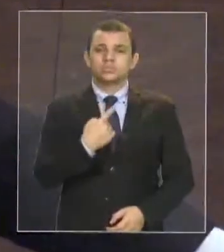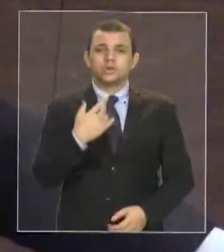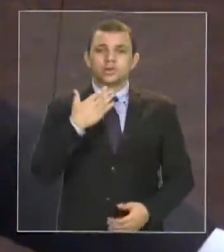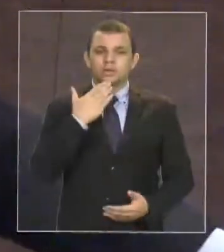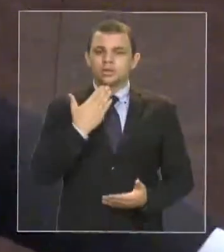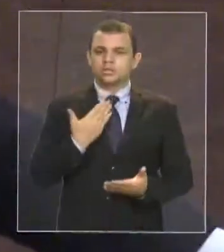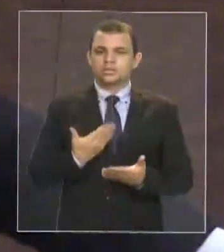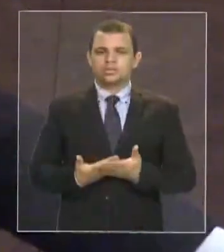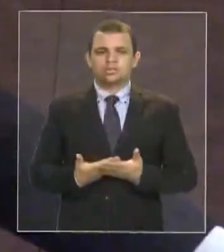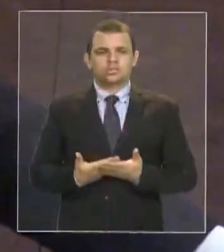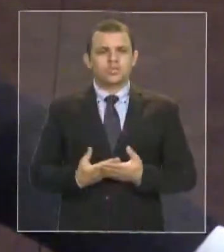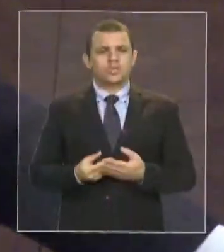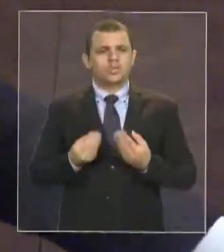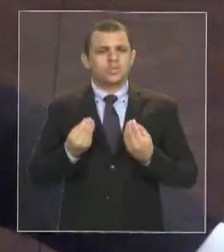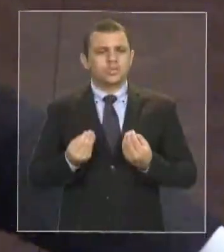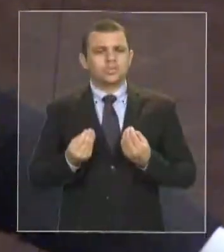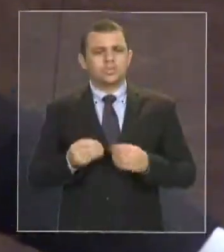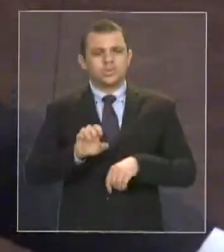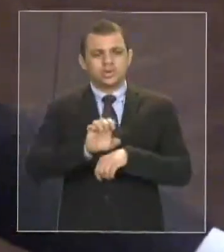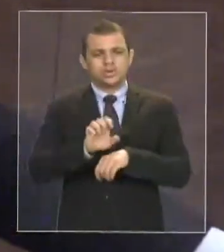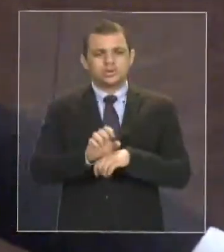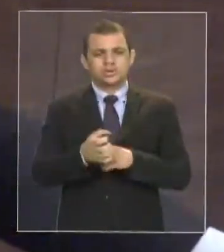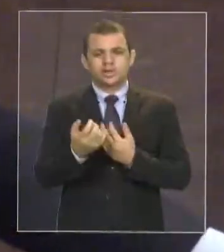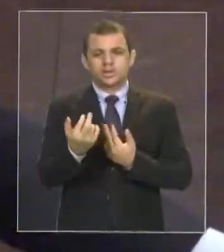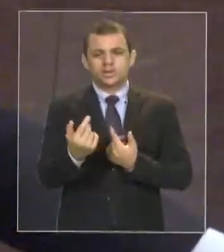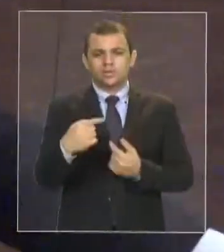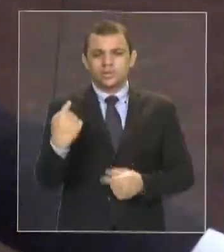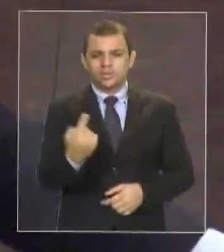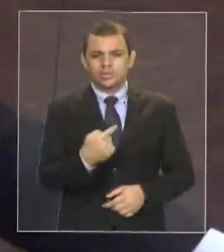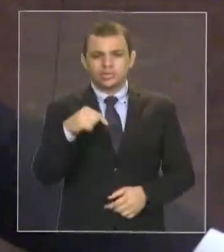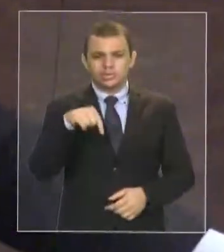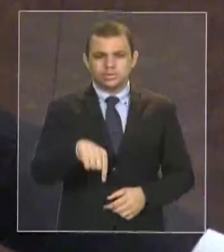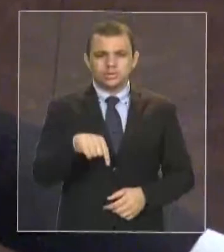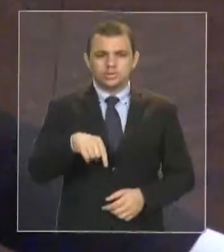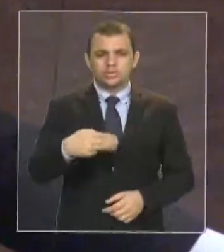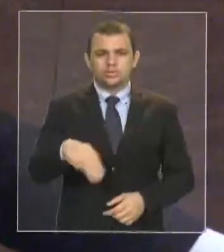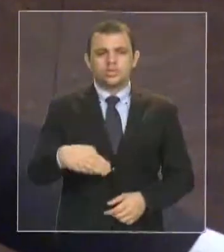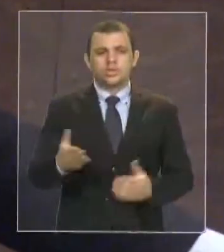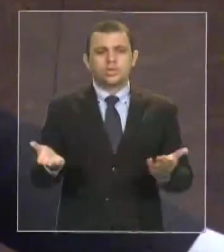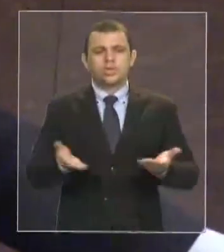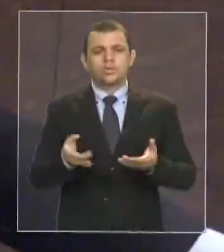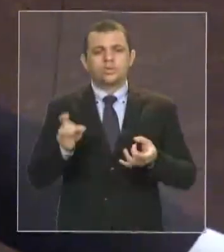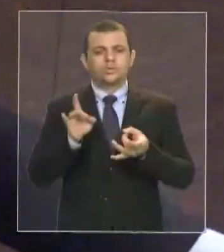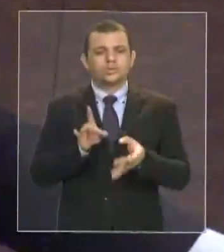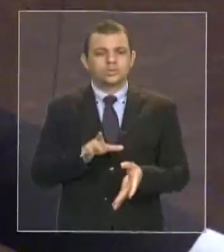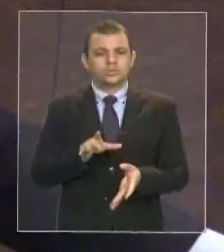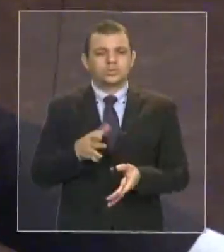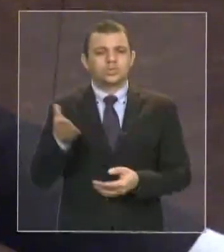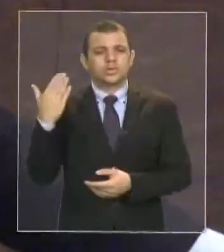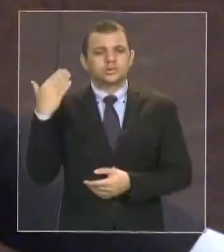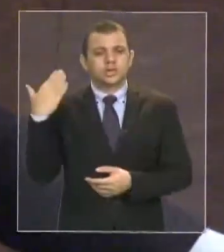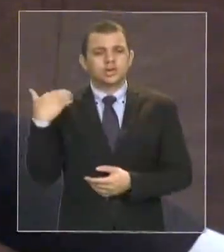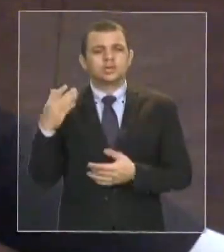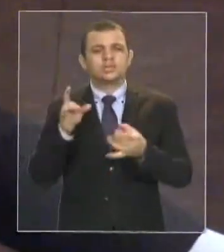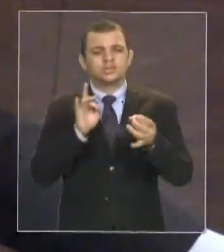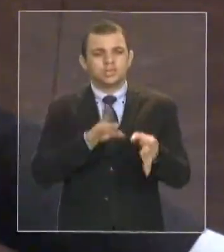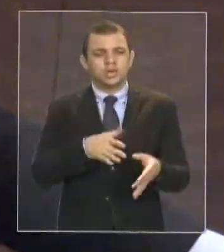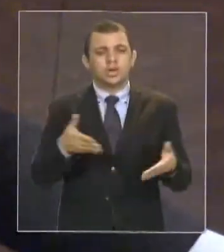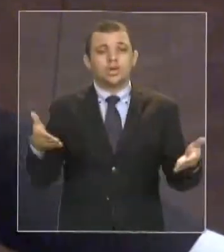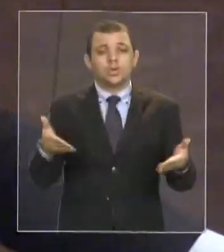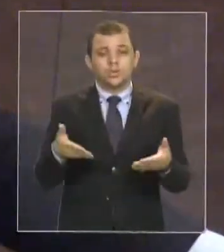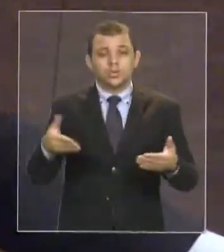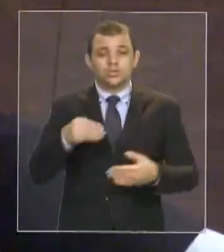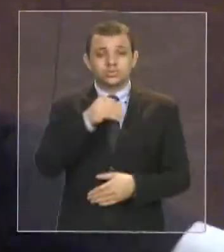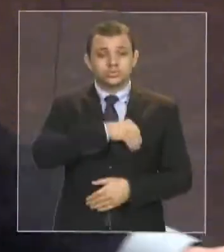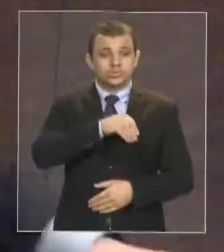todos nós, um Estado como o nosso, abandonado hoje, ter o melhor salário